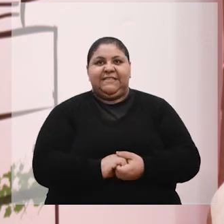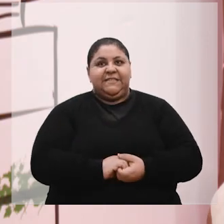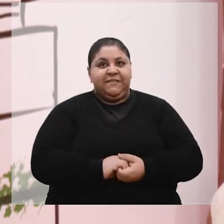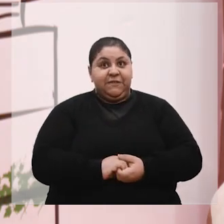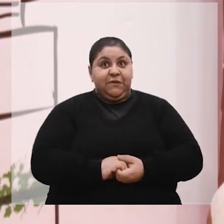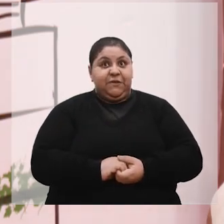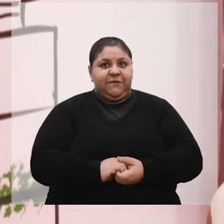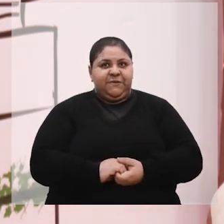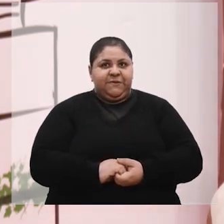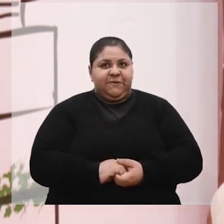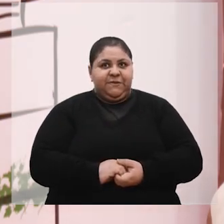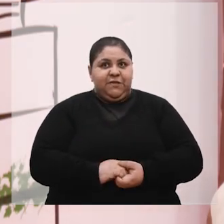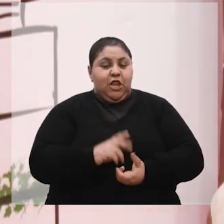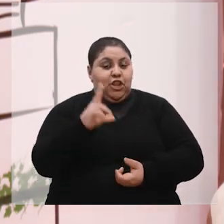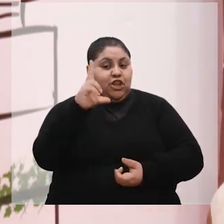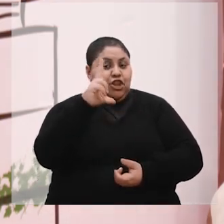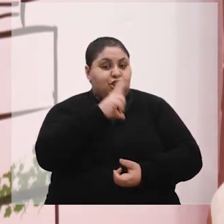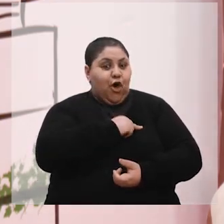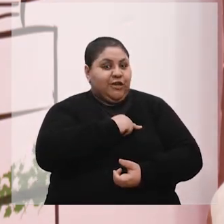Nossa!